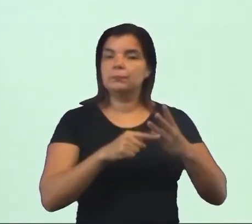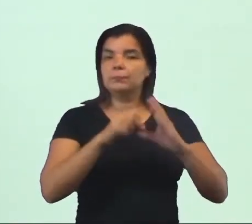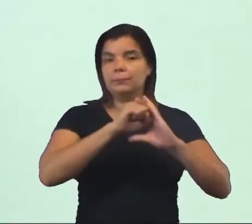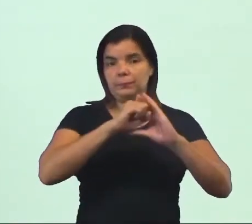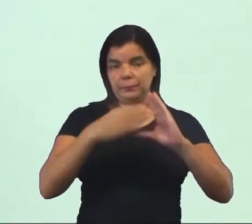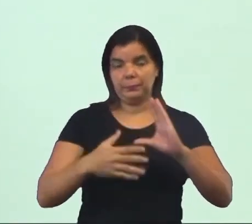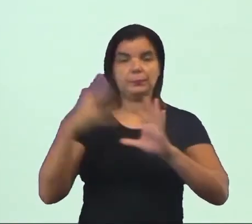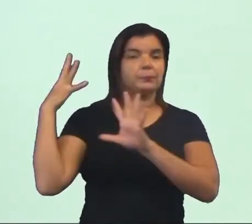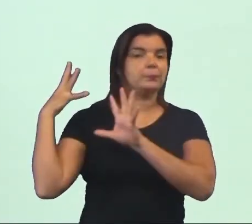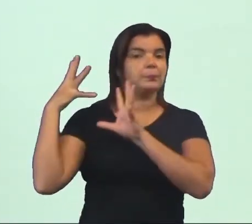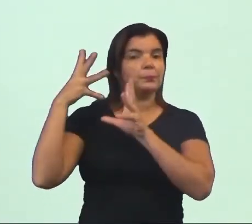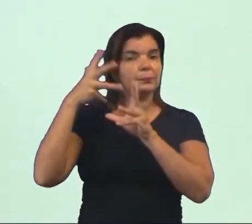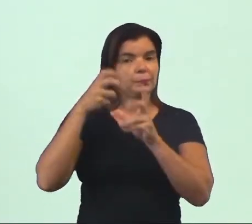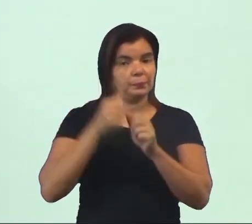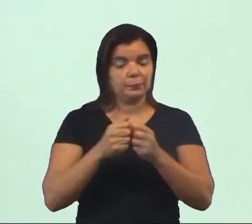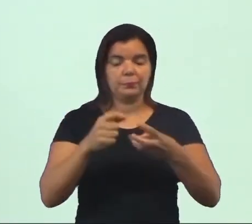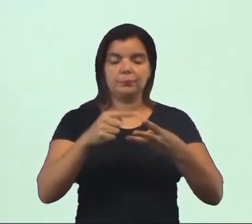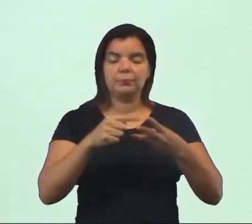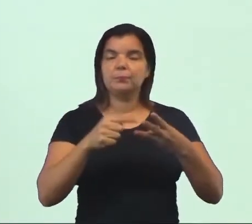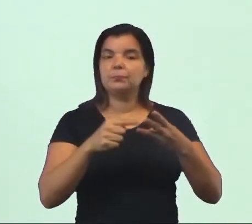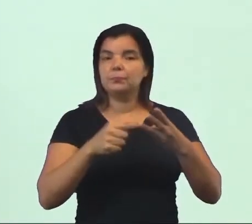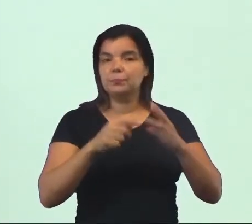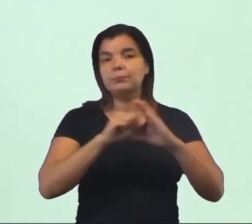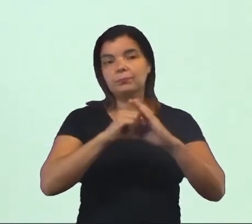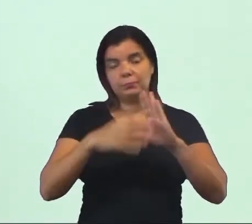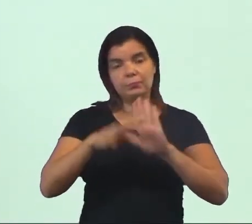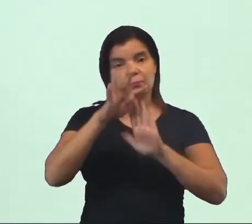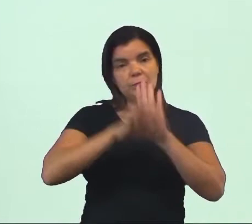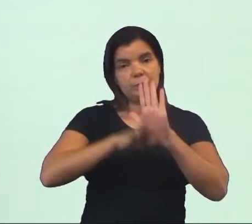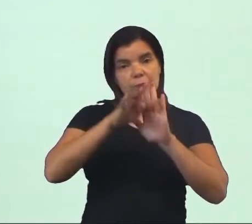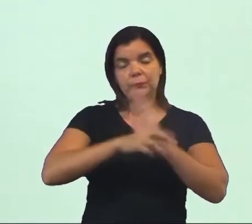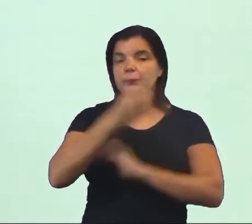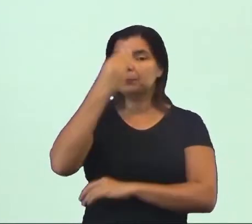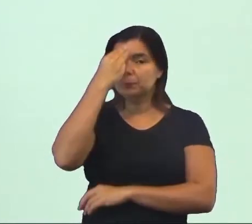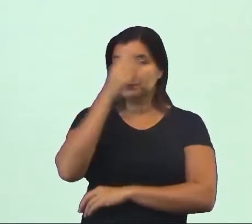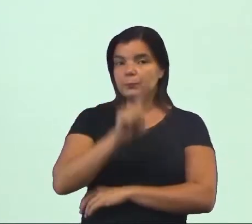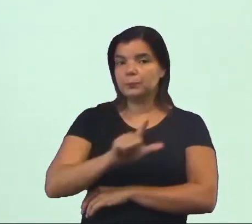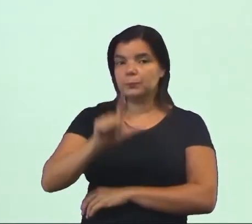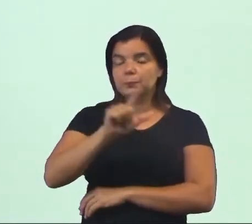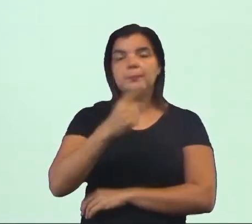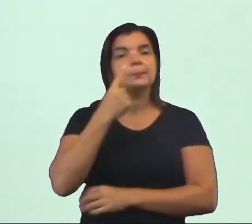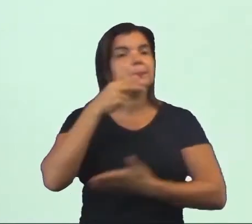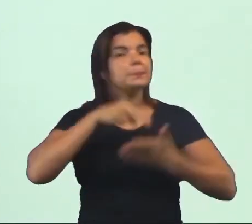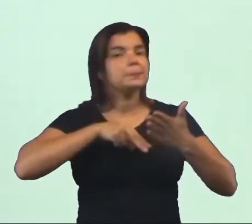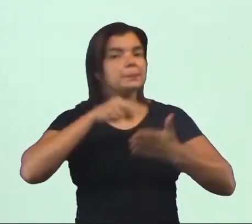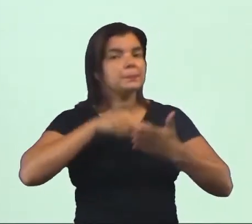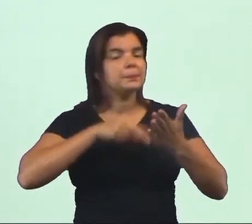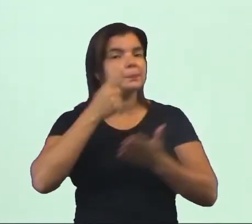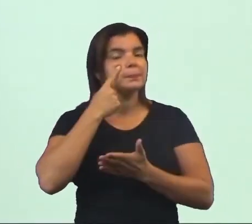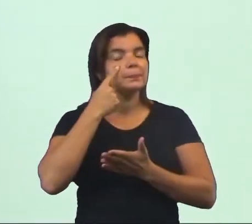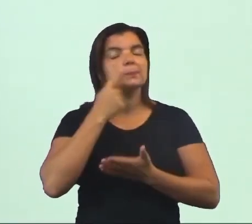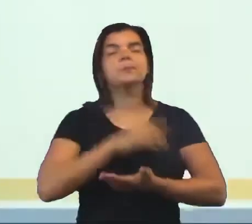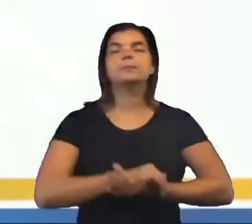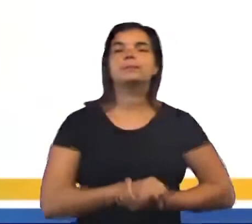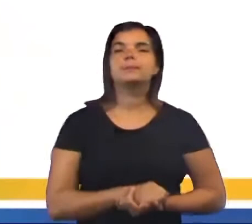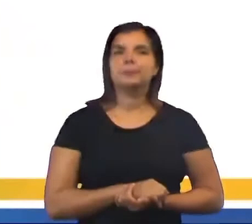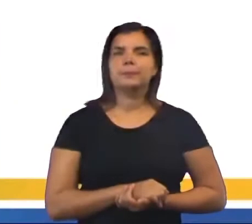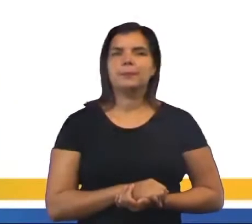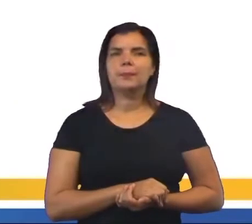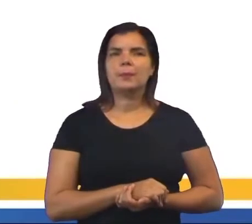características, revisando 3 características do texto Memórias Literárias. Vamos ler, observem essas